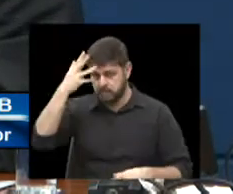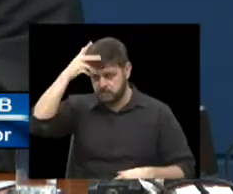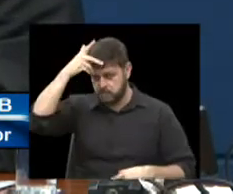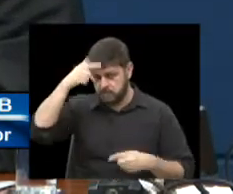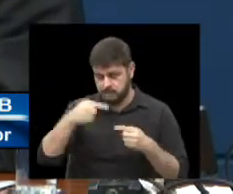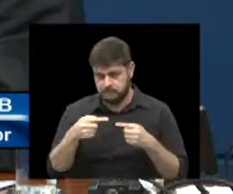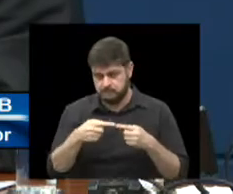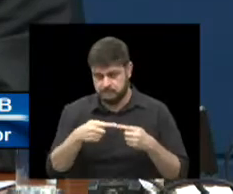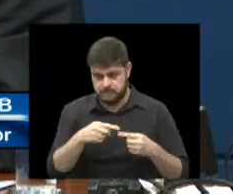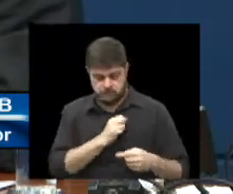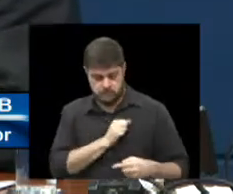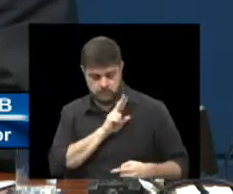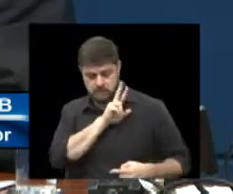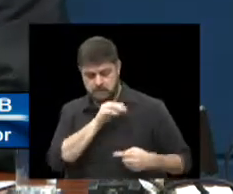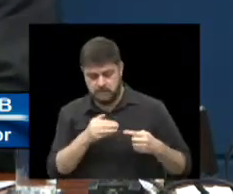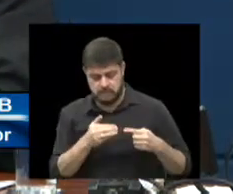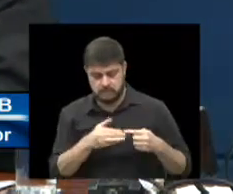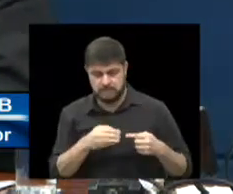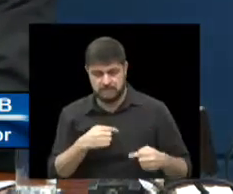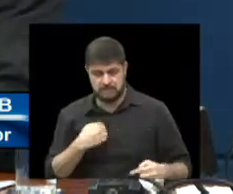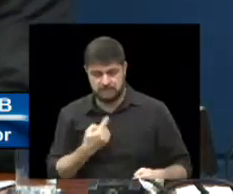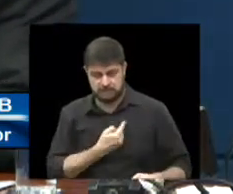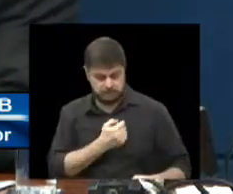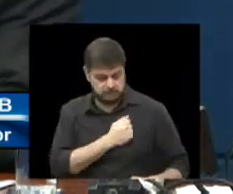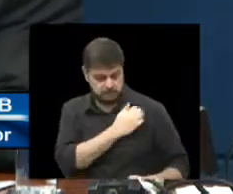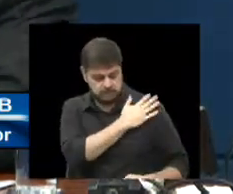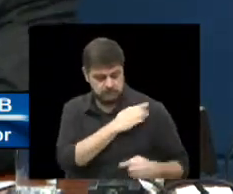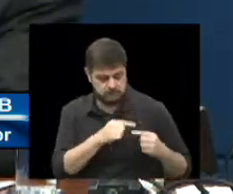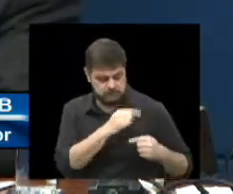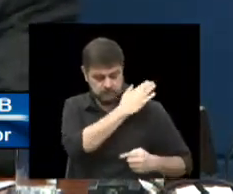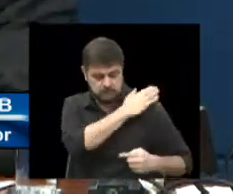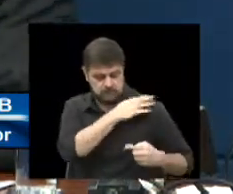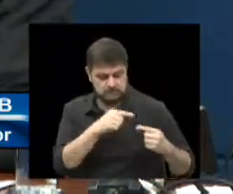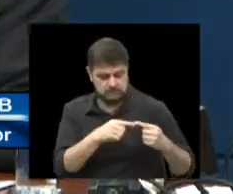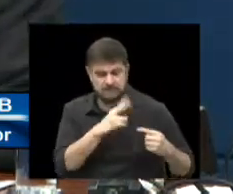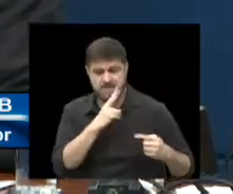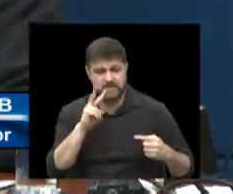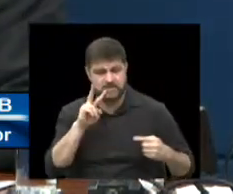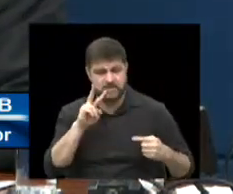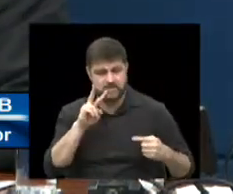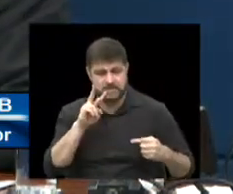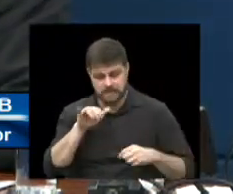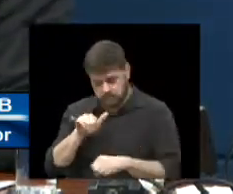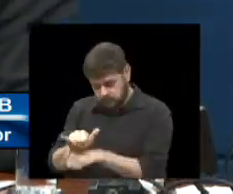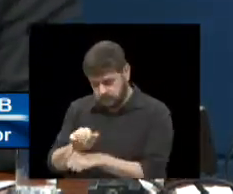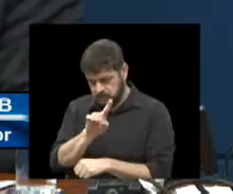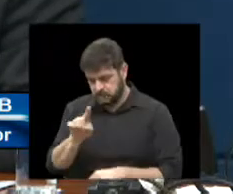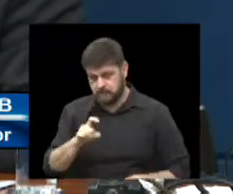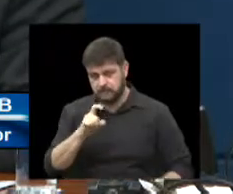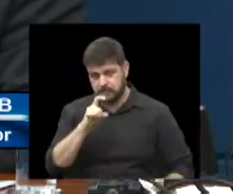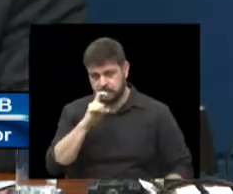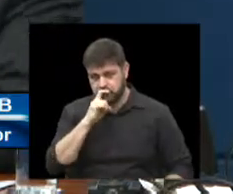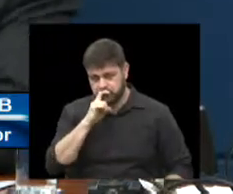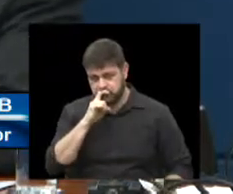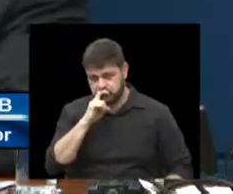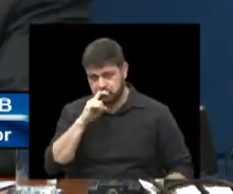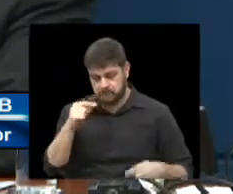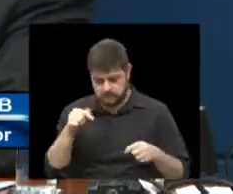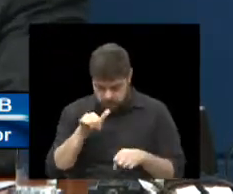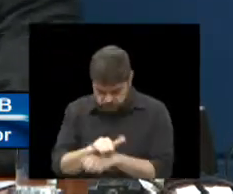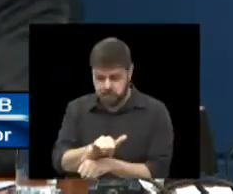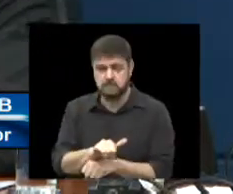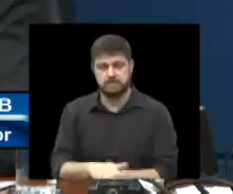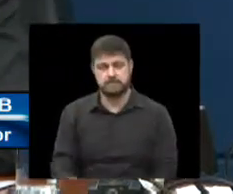Farmadic, sim. Rubens Gás, sim. Tenente Santini, sim. Tico Costa, sim. Vinícius Gratti, ausente. Zé Carlos,